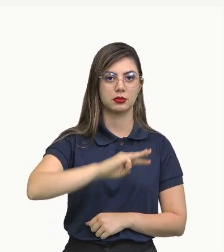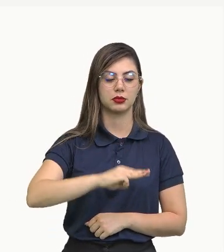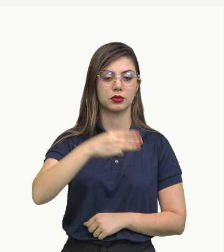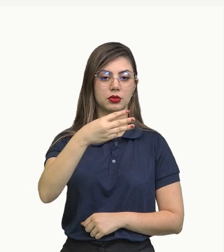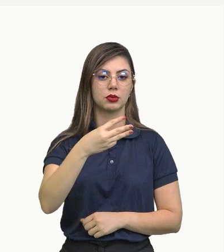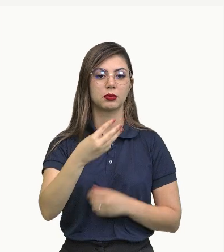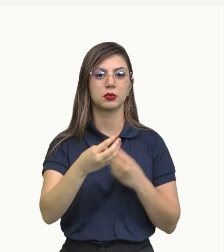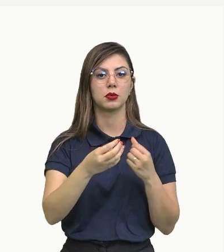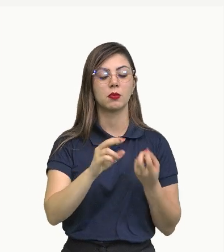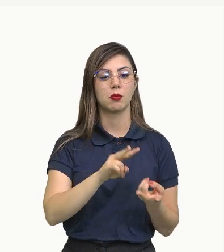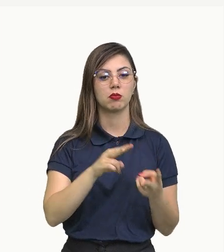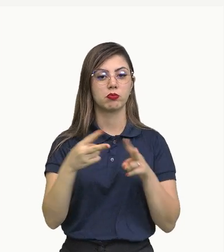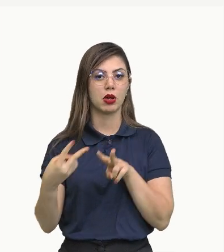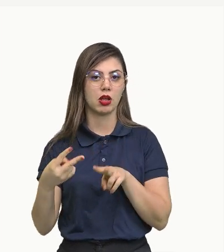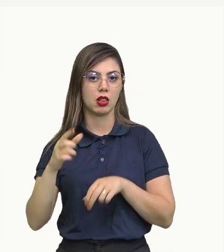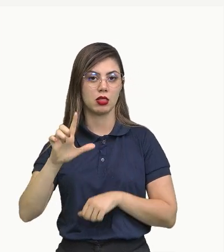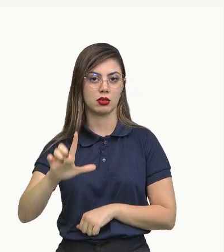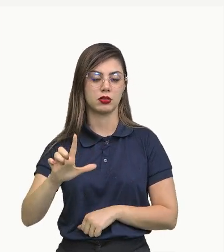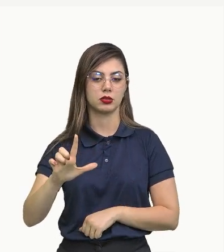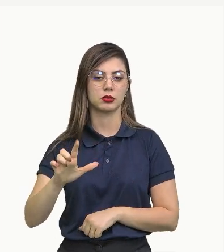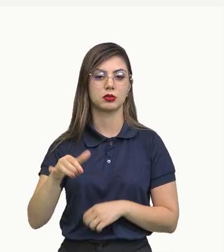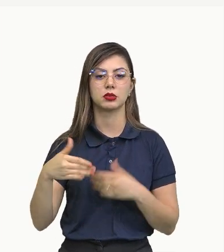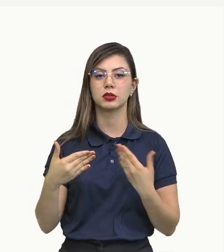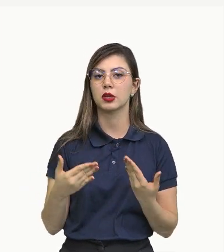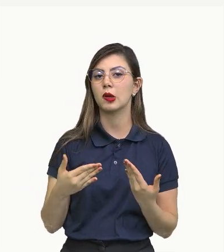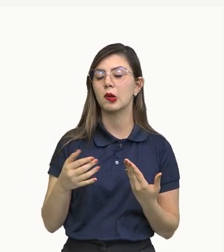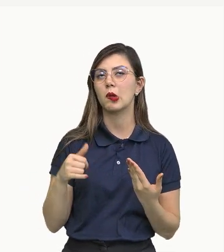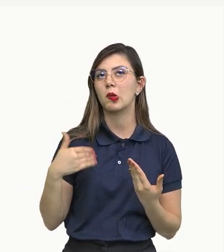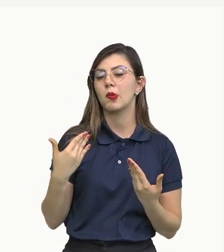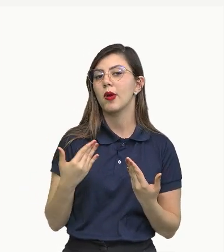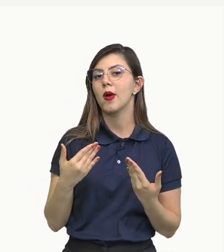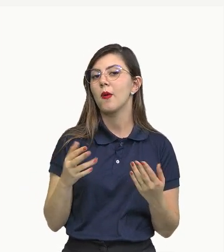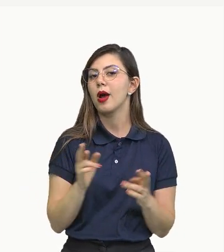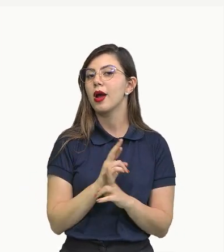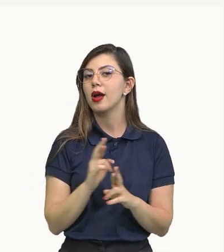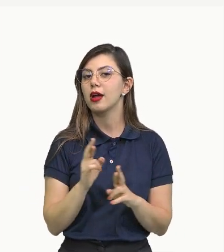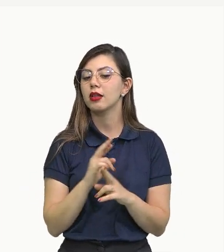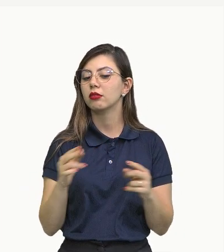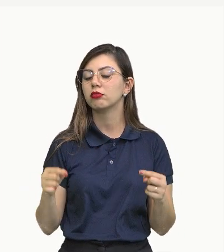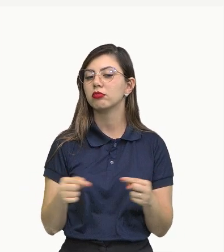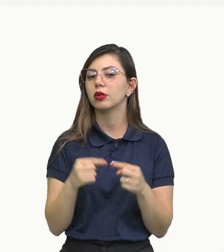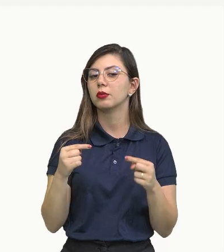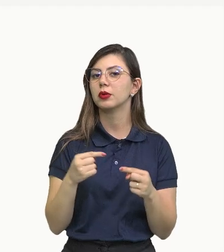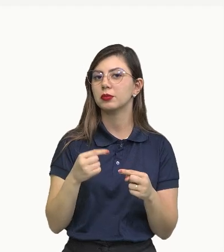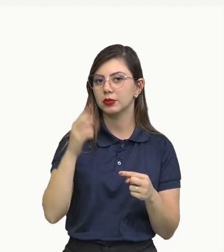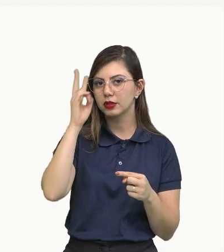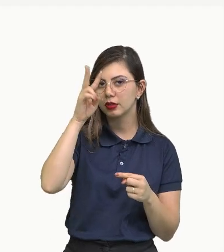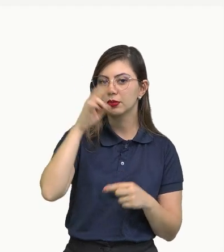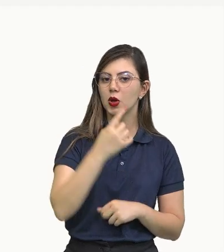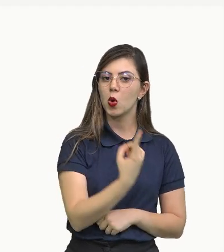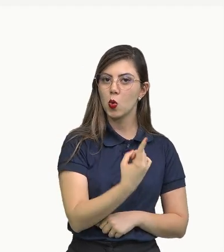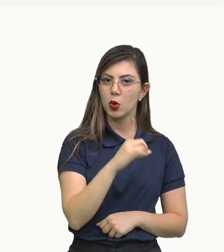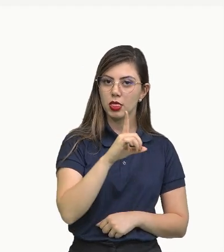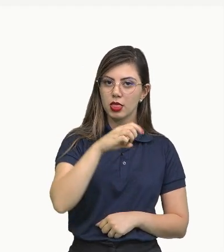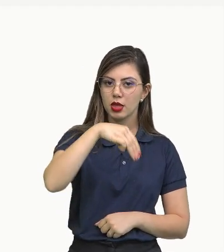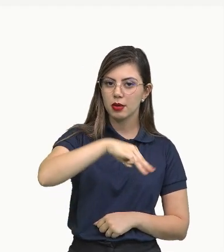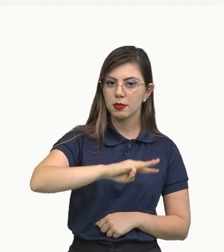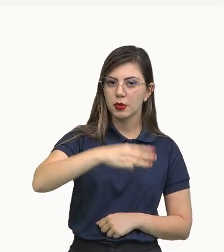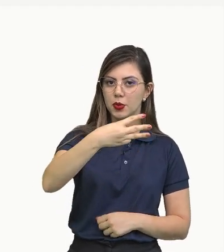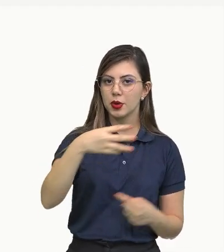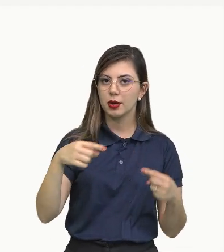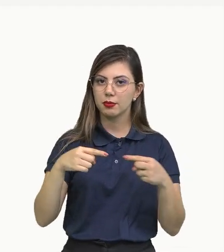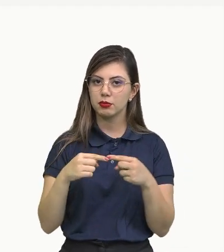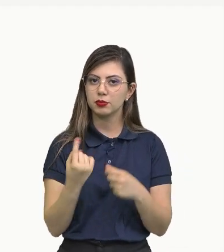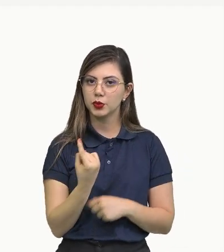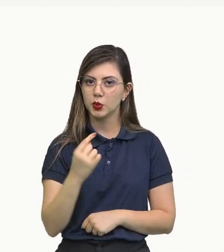vai transformar para litro. Qual é a relação que a gente vai usar? A relação que a gente vai usar é que 1 decímetro cúbico é igual a